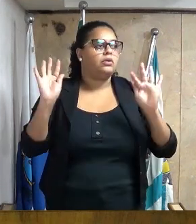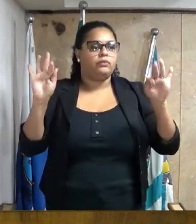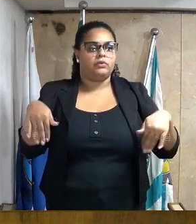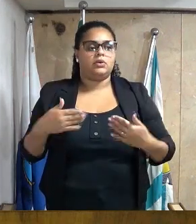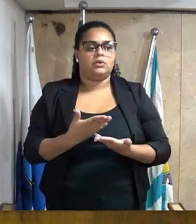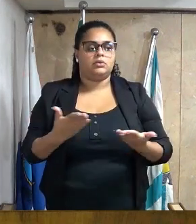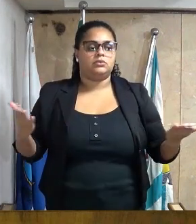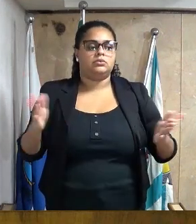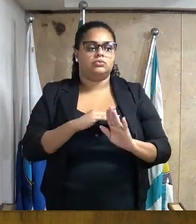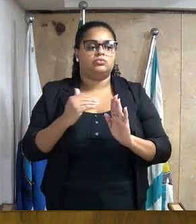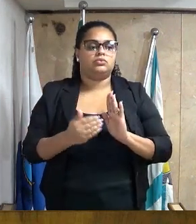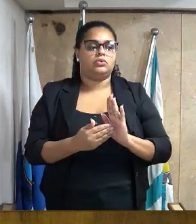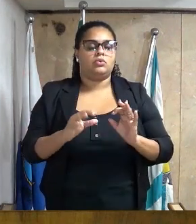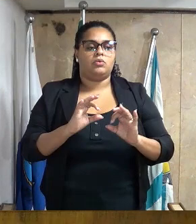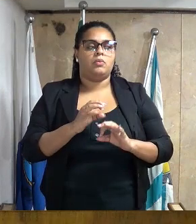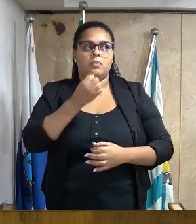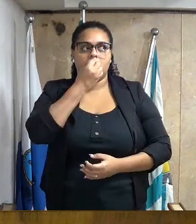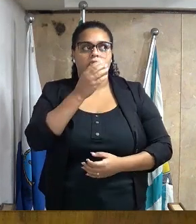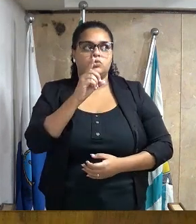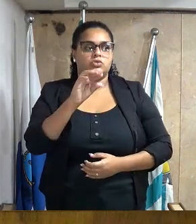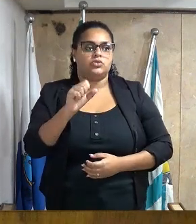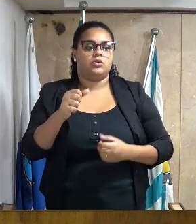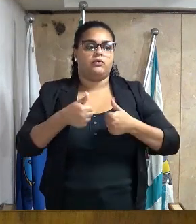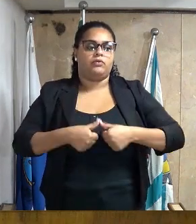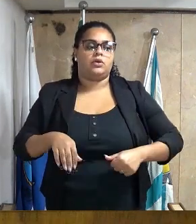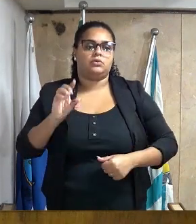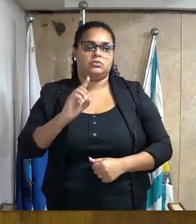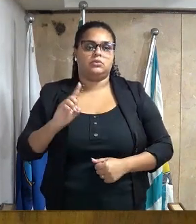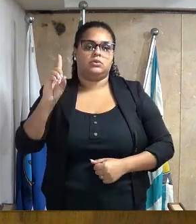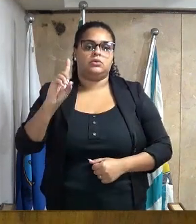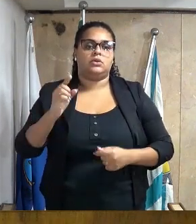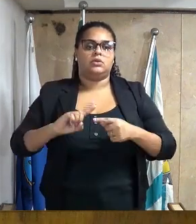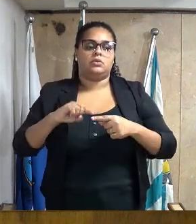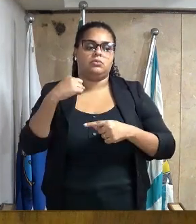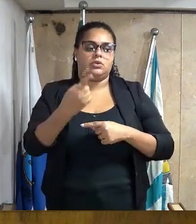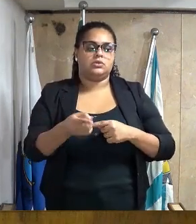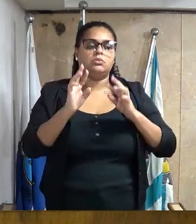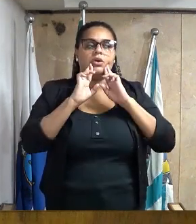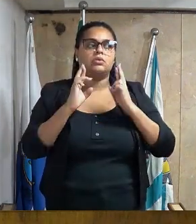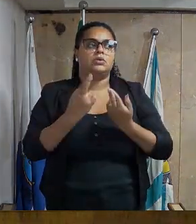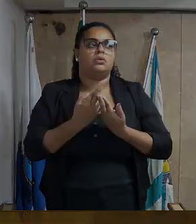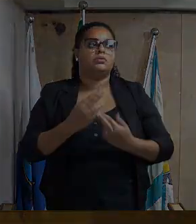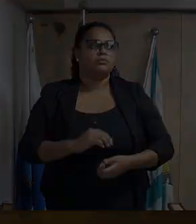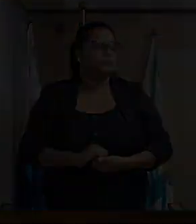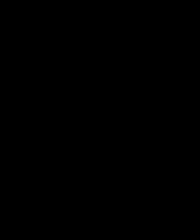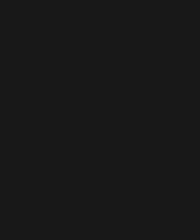encerrada. Tenham todos um bom dia. Fique com Deus e até a próxima sessão.